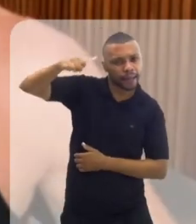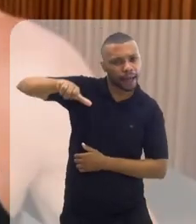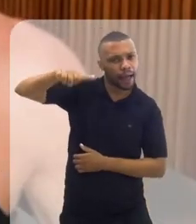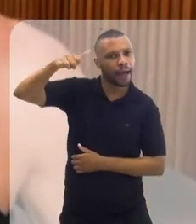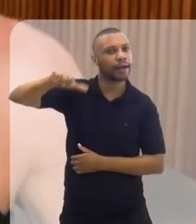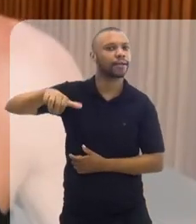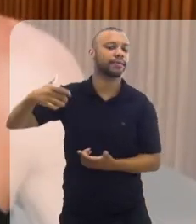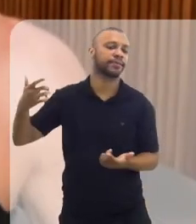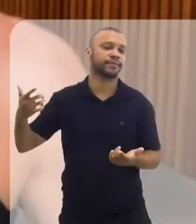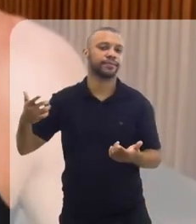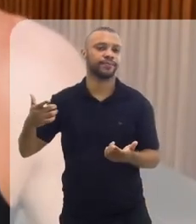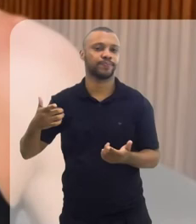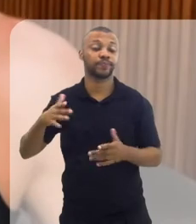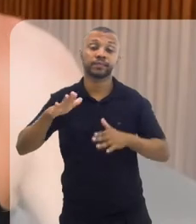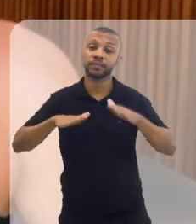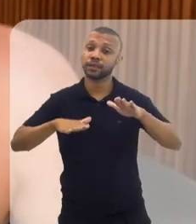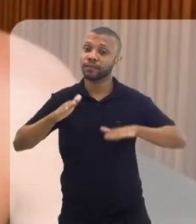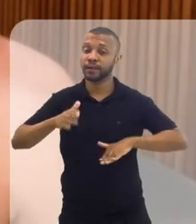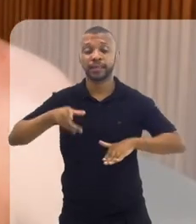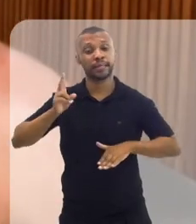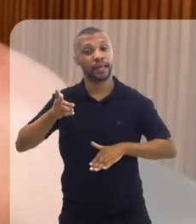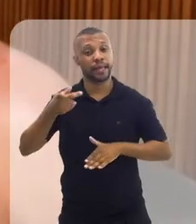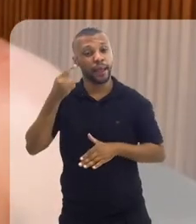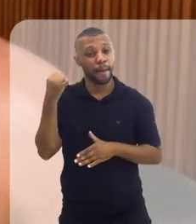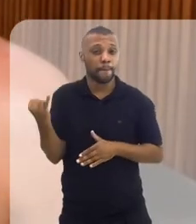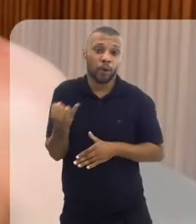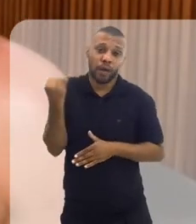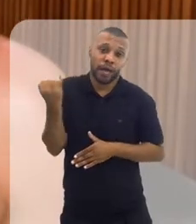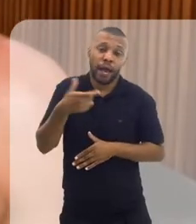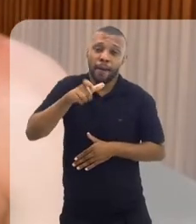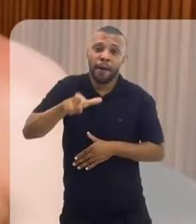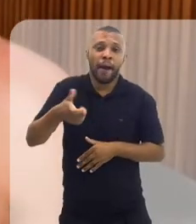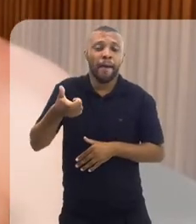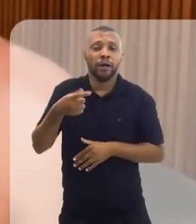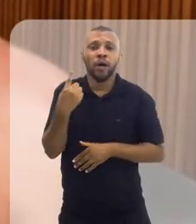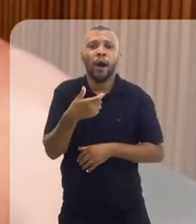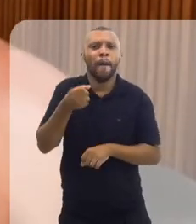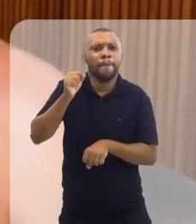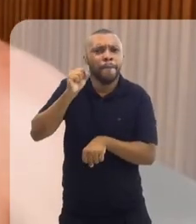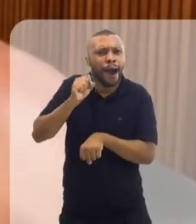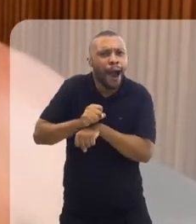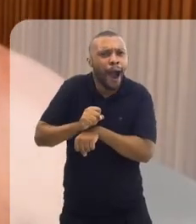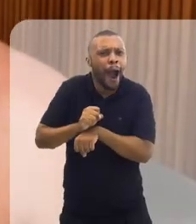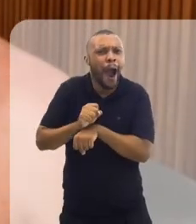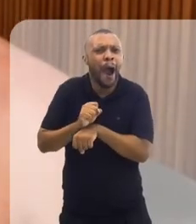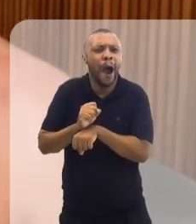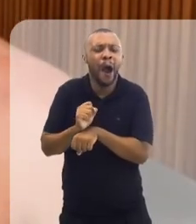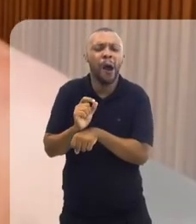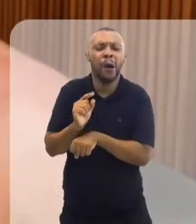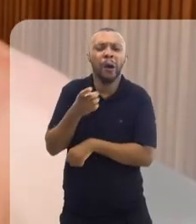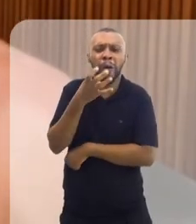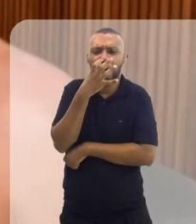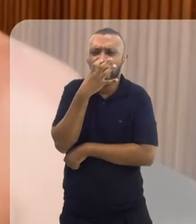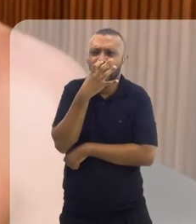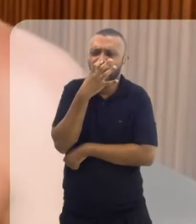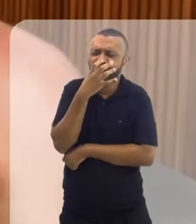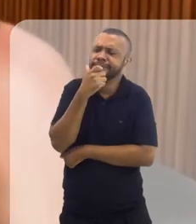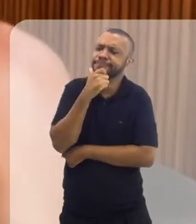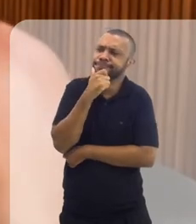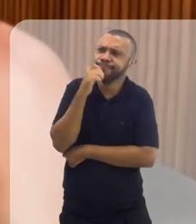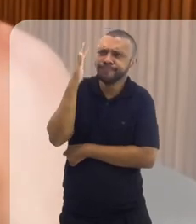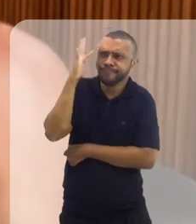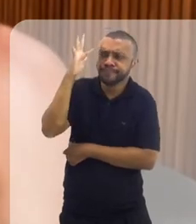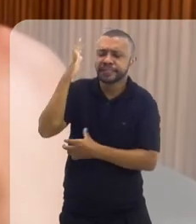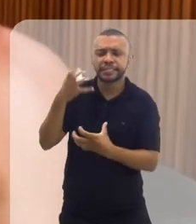numa análise. Talvez fosse importante as pessoas pararem, nós parássemos um pouco para